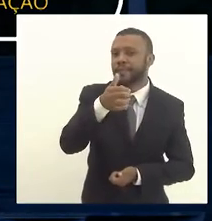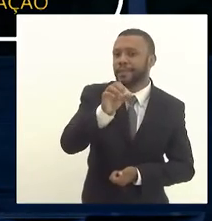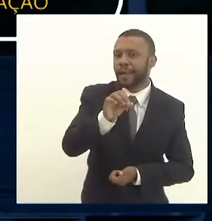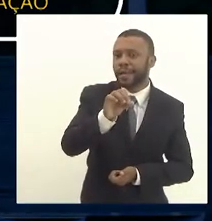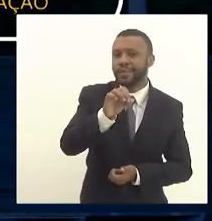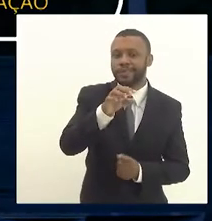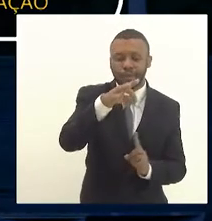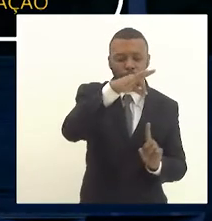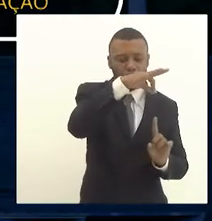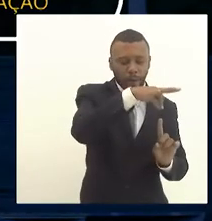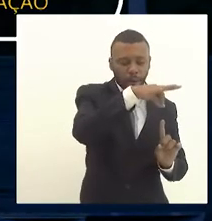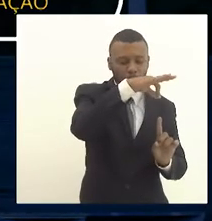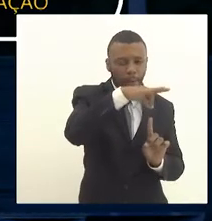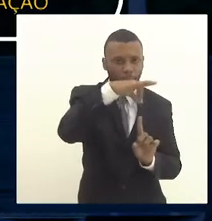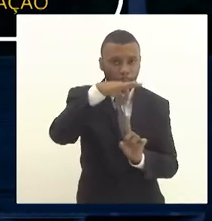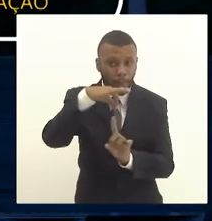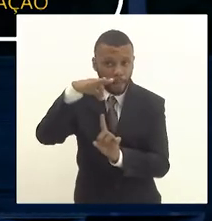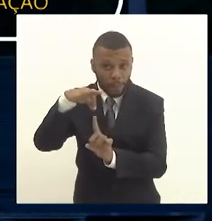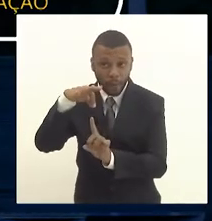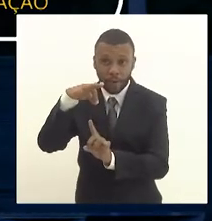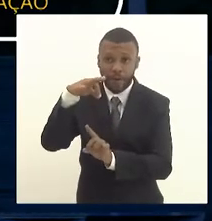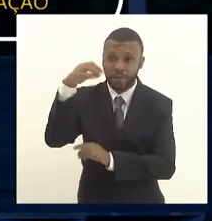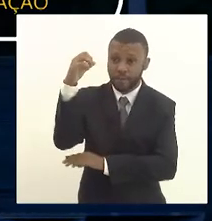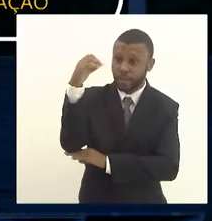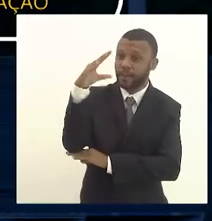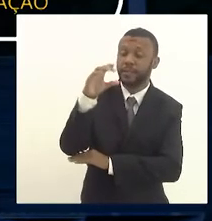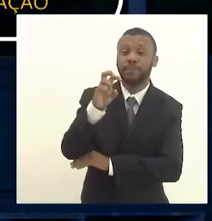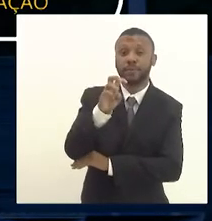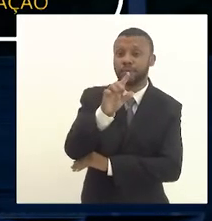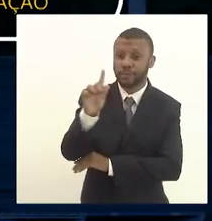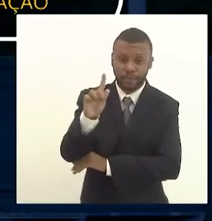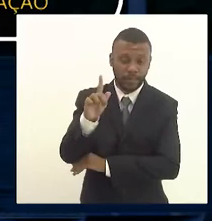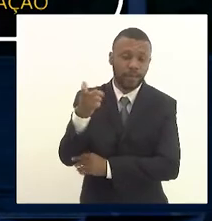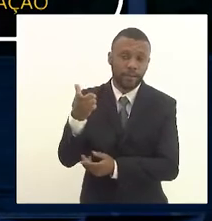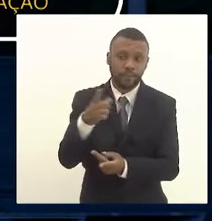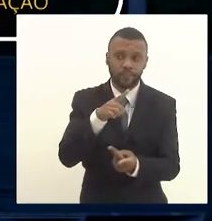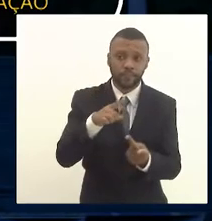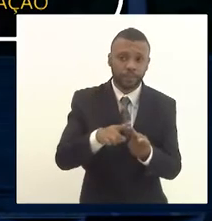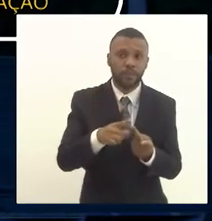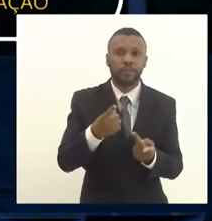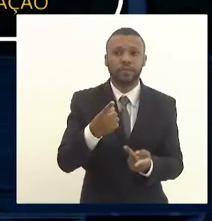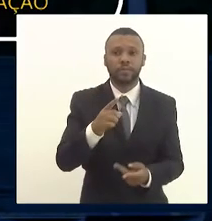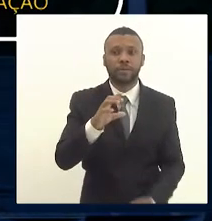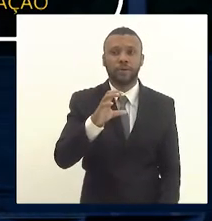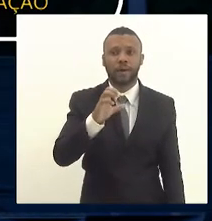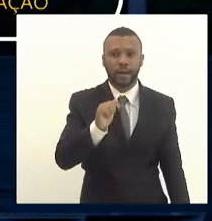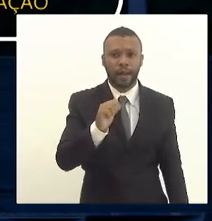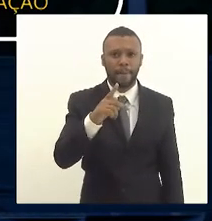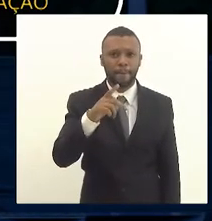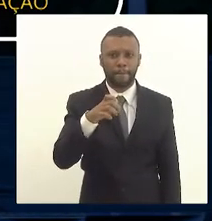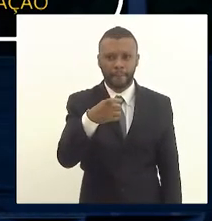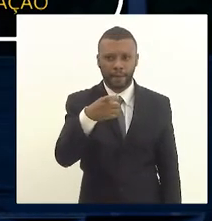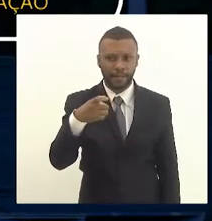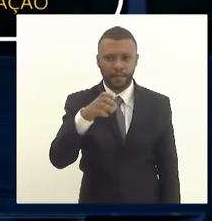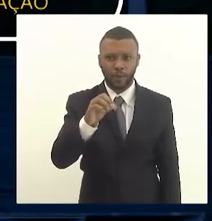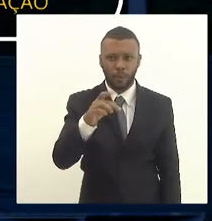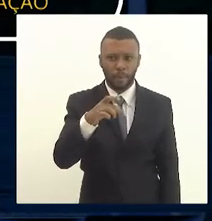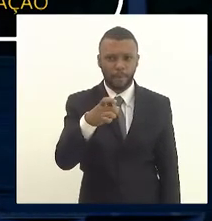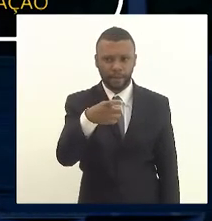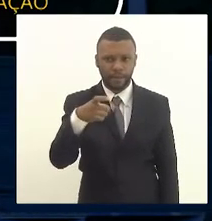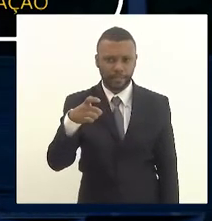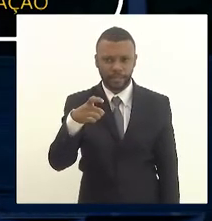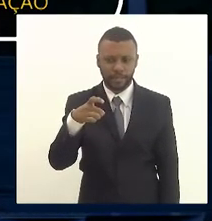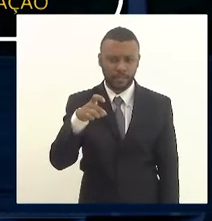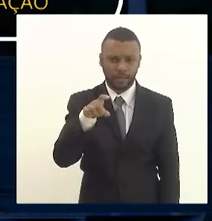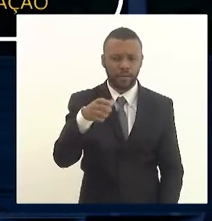5G, o que já oferece massa para uma experimentação robusta. O CAPEX e o OPEX, como o Bruno bem colocou, continuam